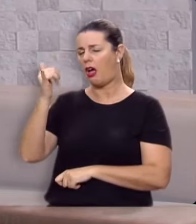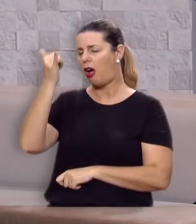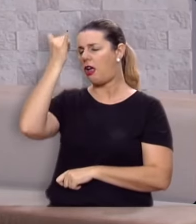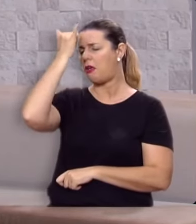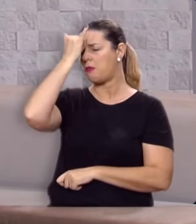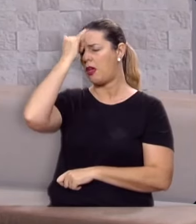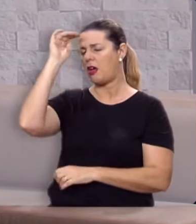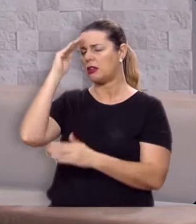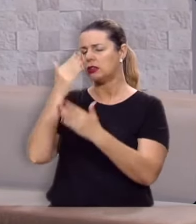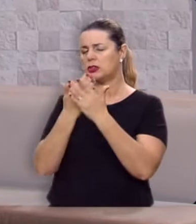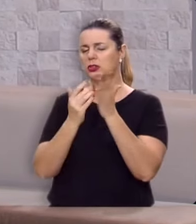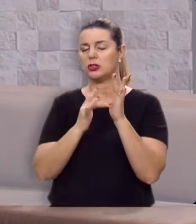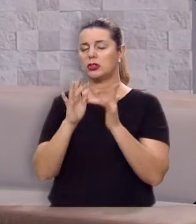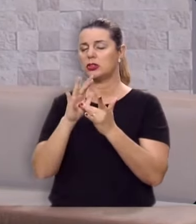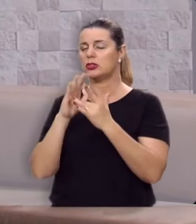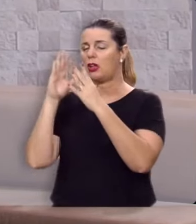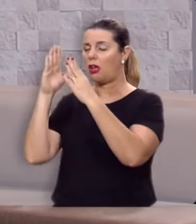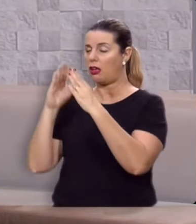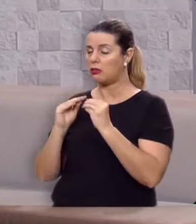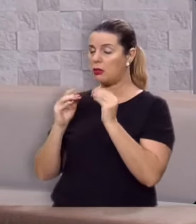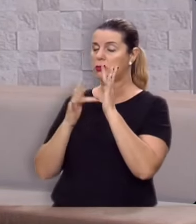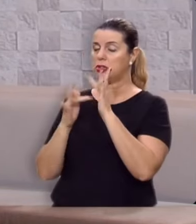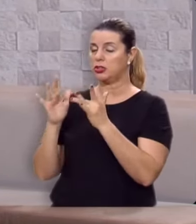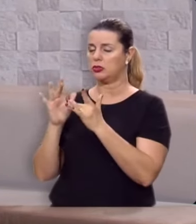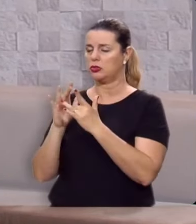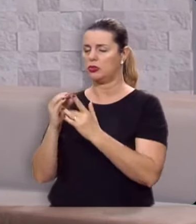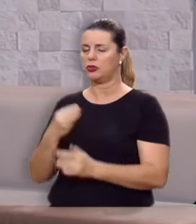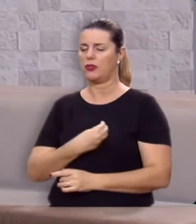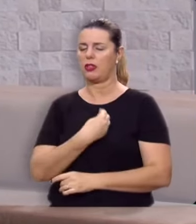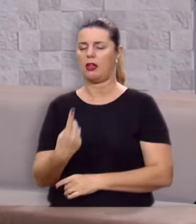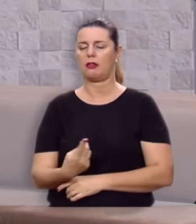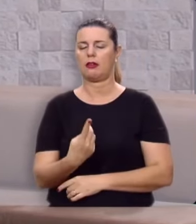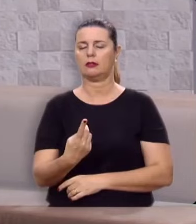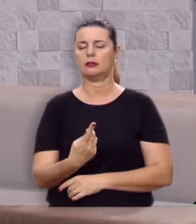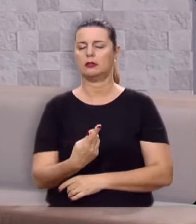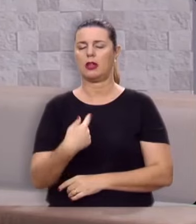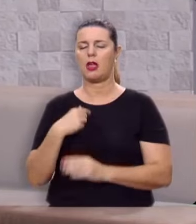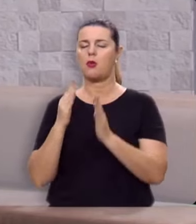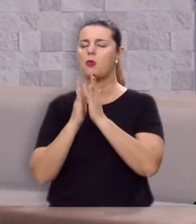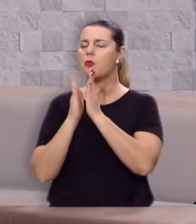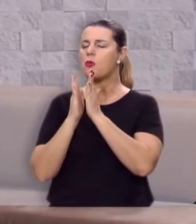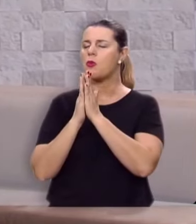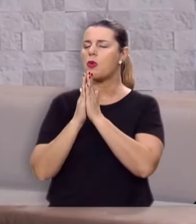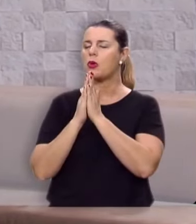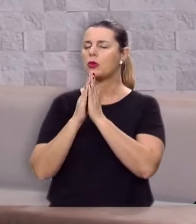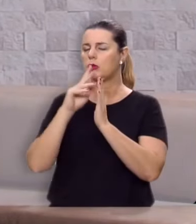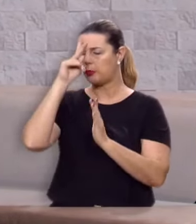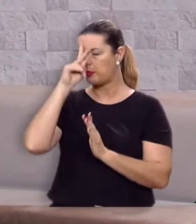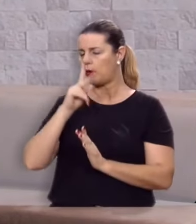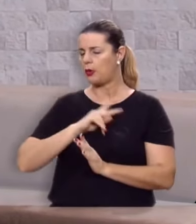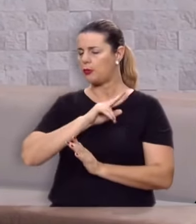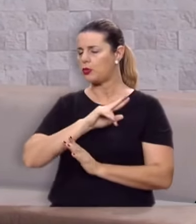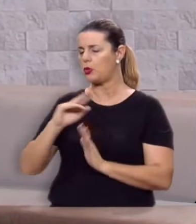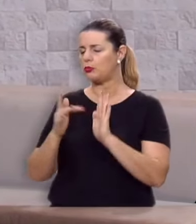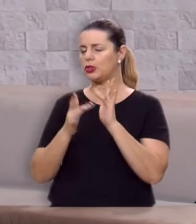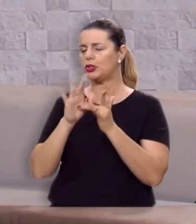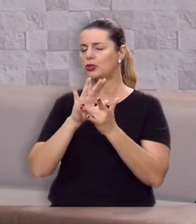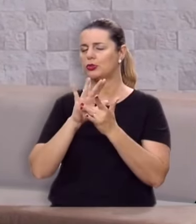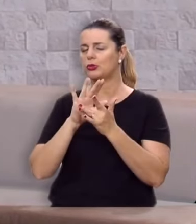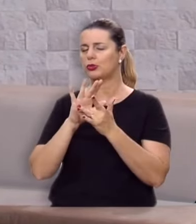arrependa e creia em Jesus e receba dele a vida eterna. Eu oro assim no próprio nome